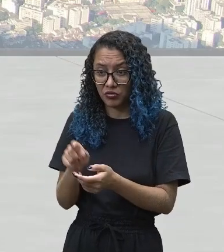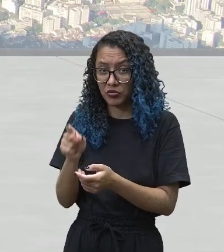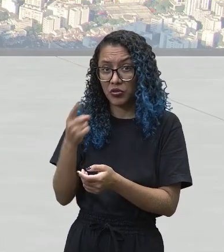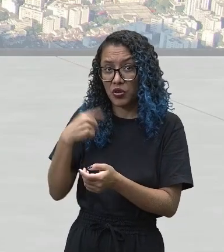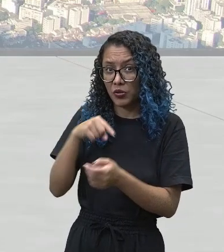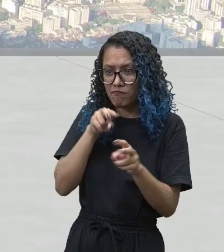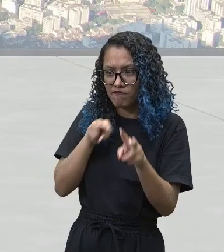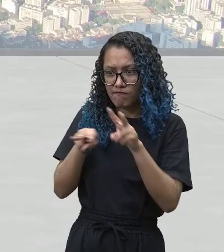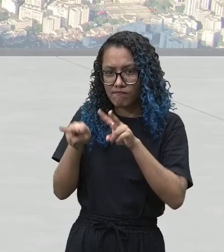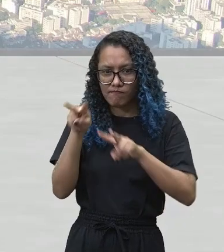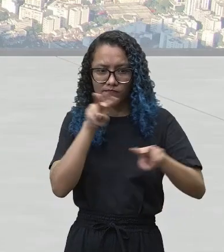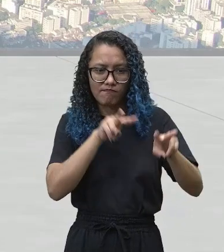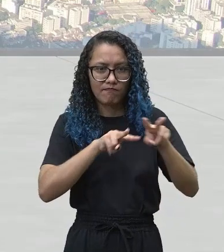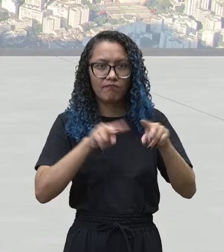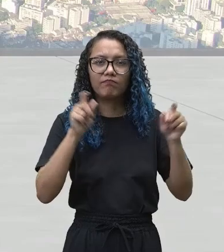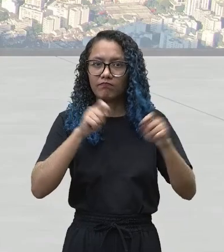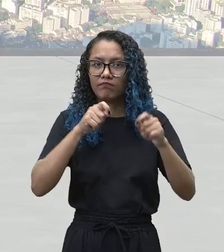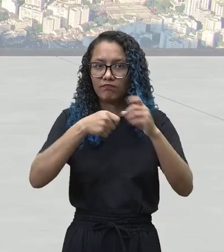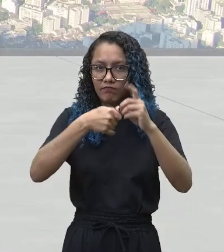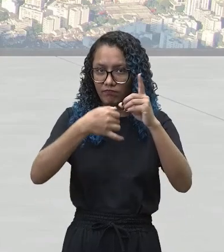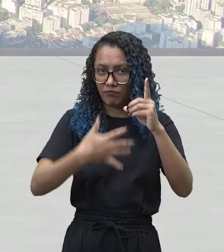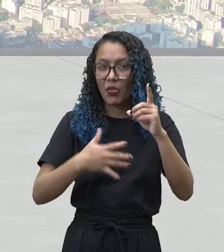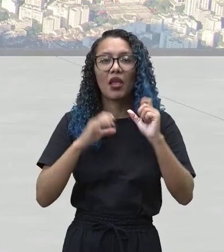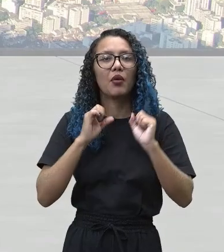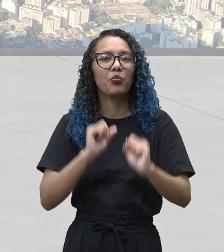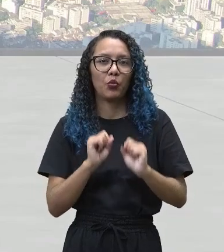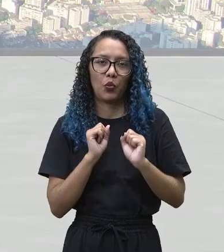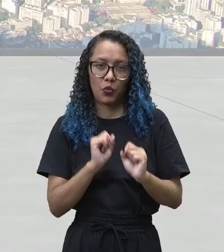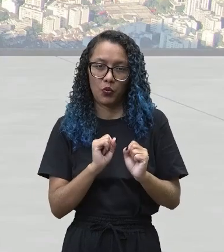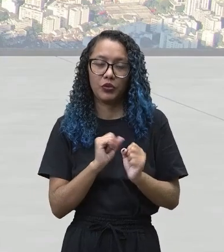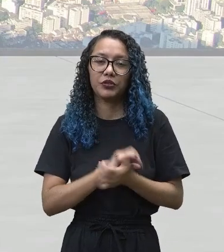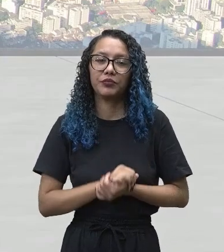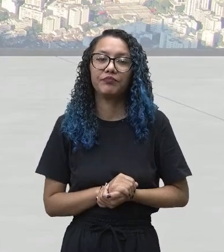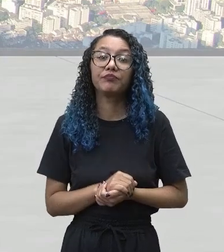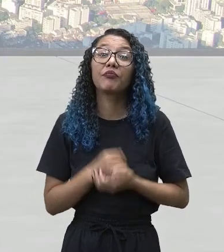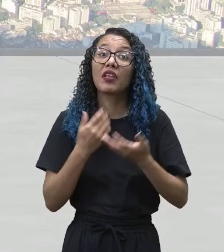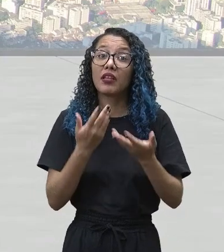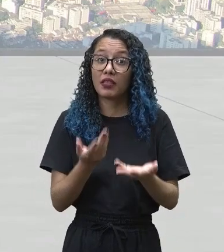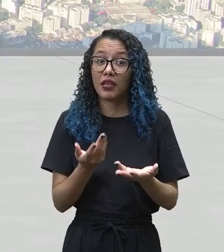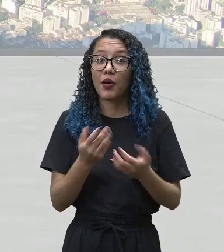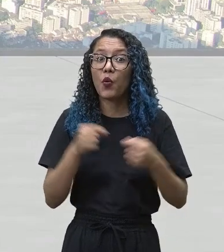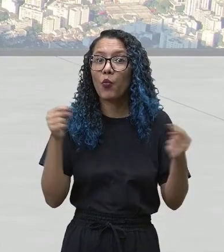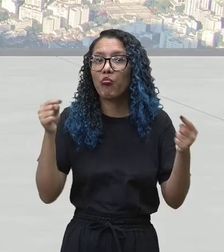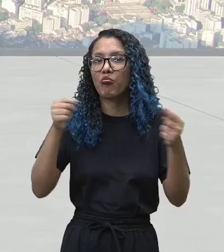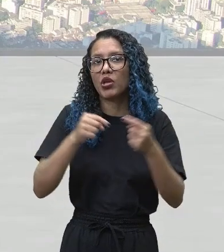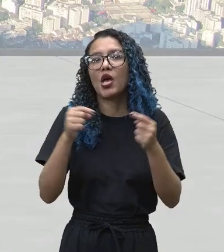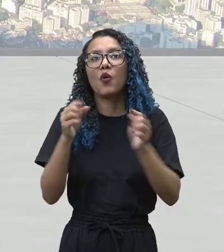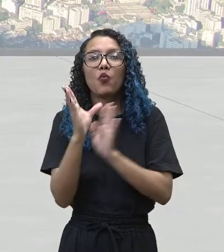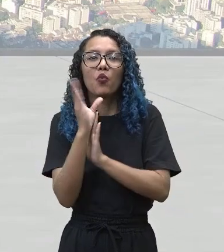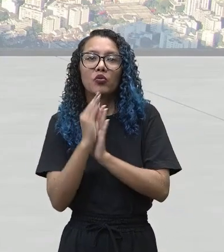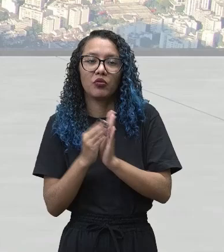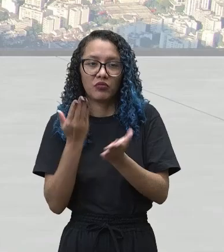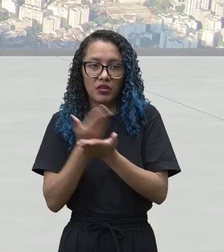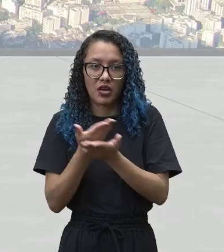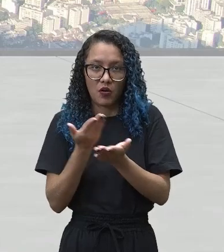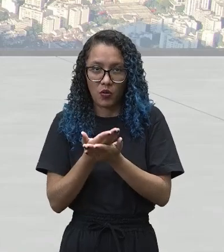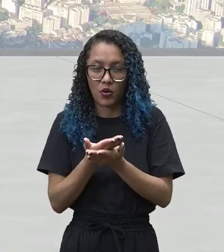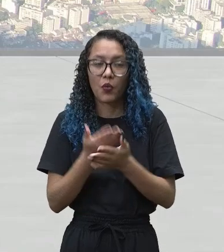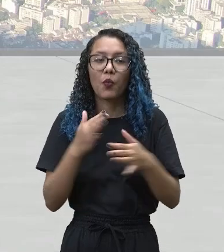nós podemos descrever. Isso nos leva ao conteúdo da nossa aula, que é leitura